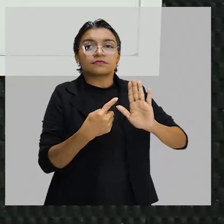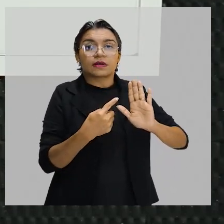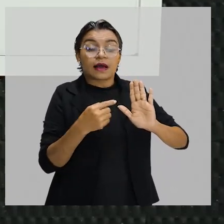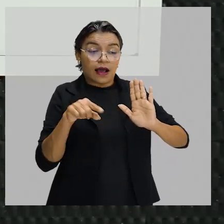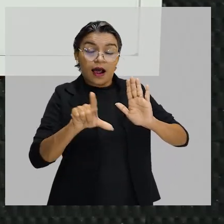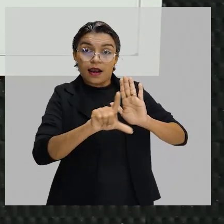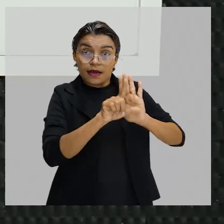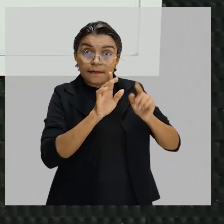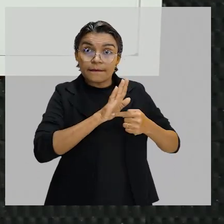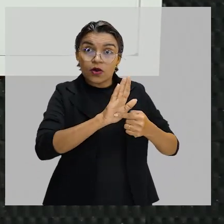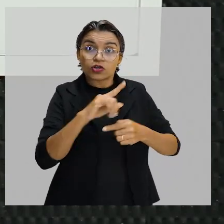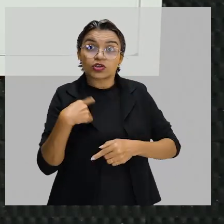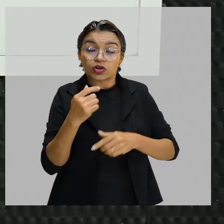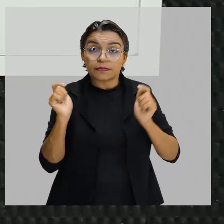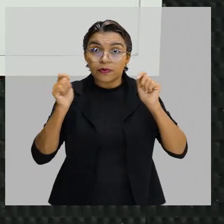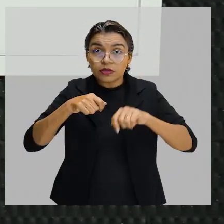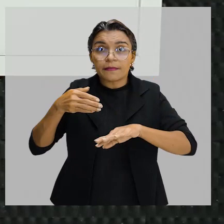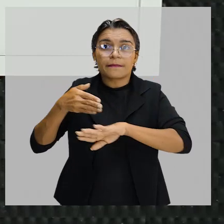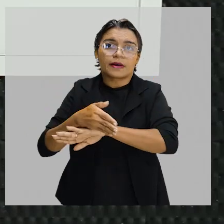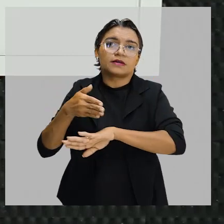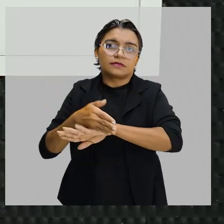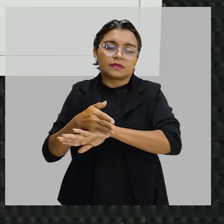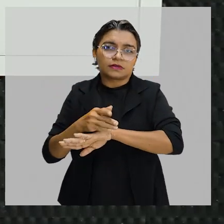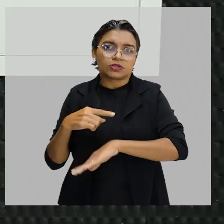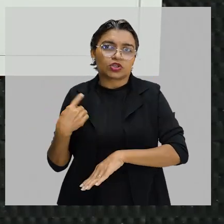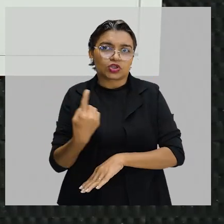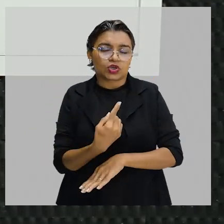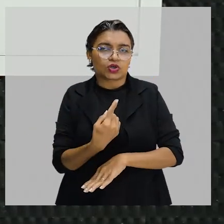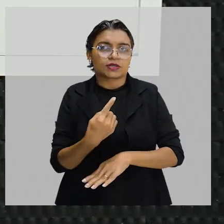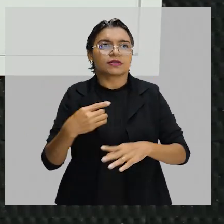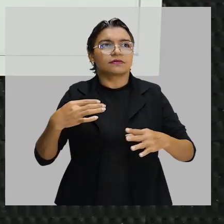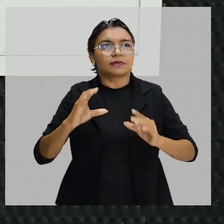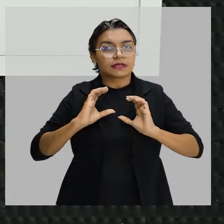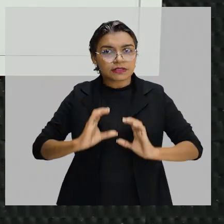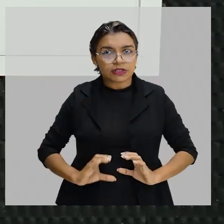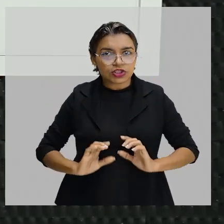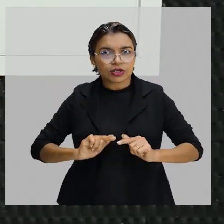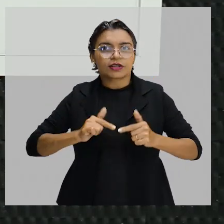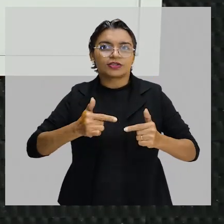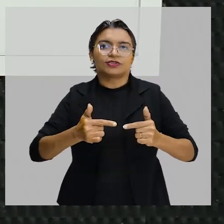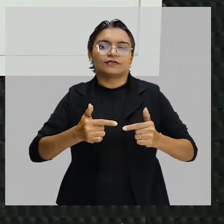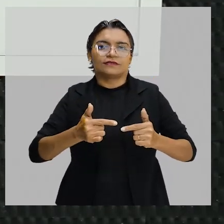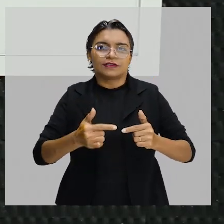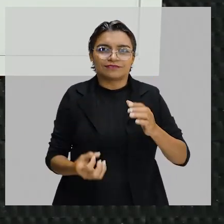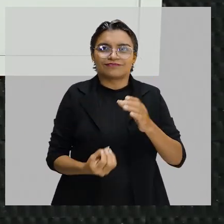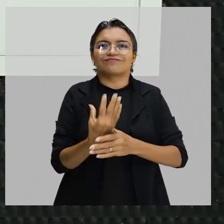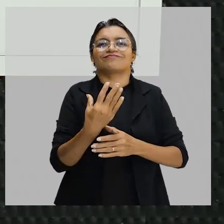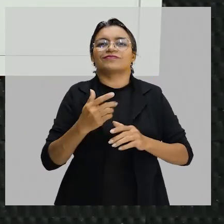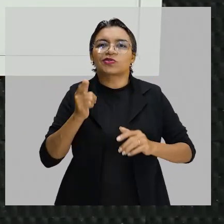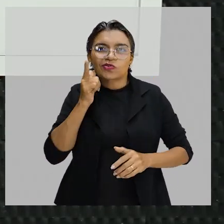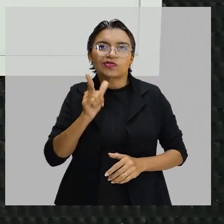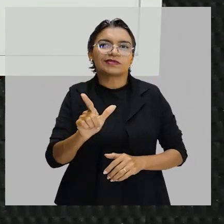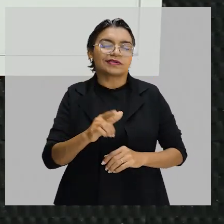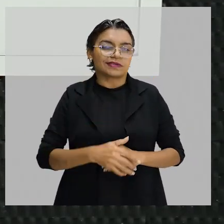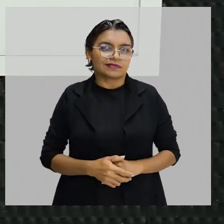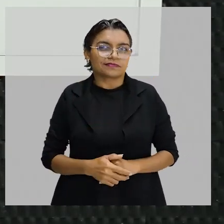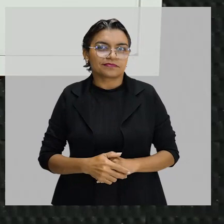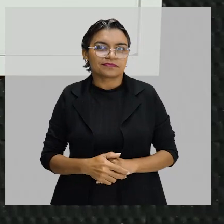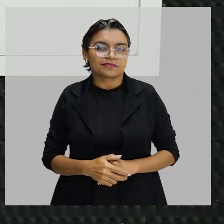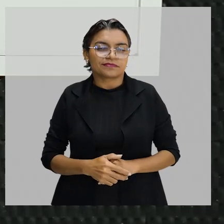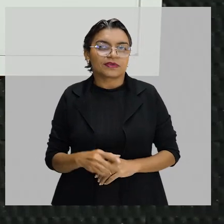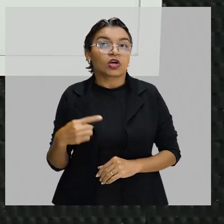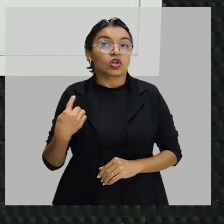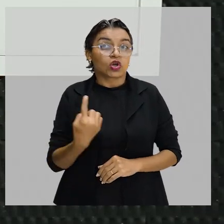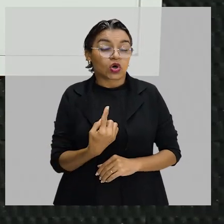E aí nós vamos construir efetivamente uma cidadania ativa, ok? E assim, gente, nós